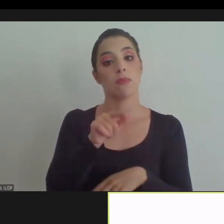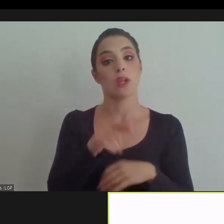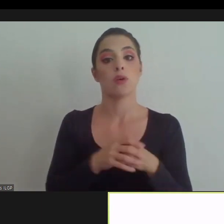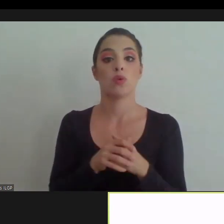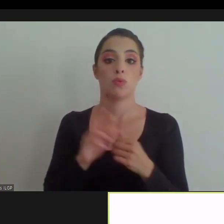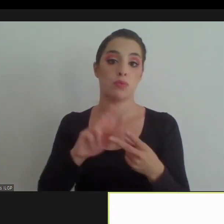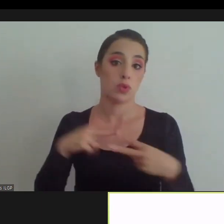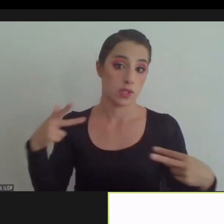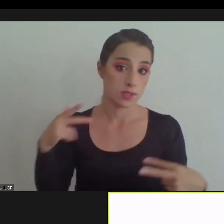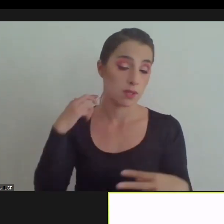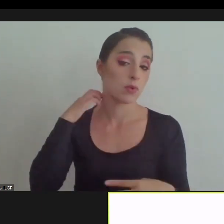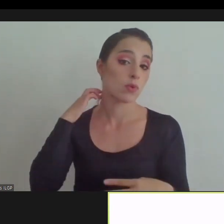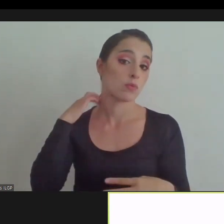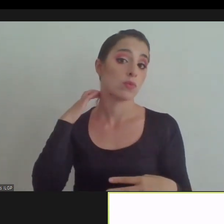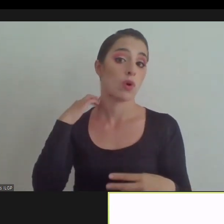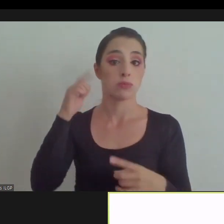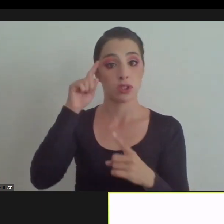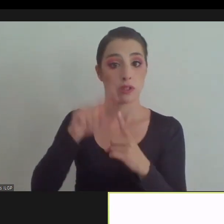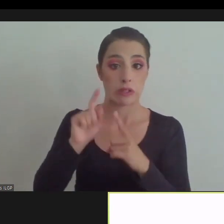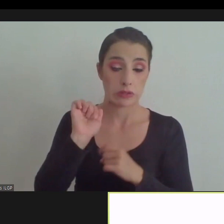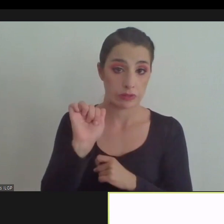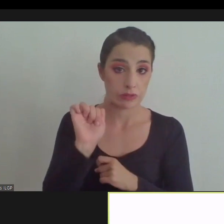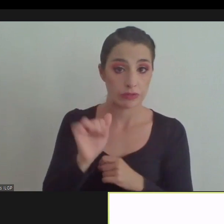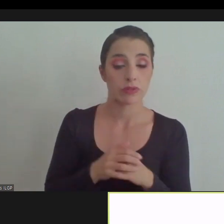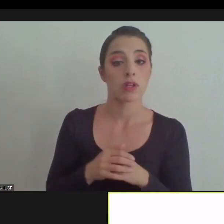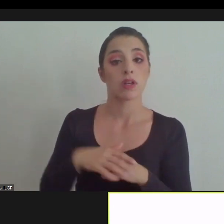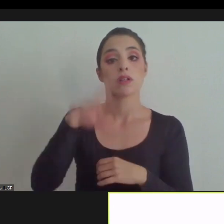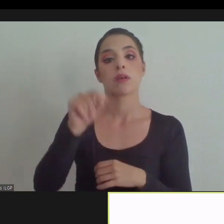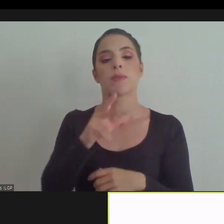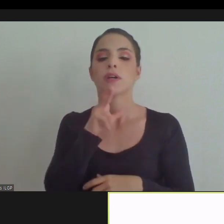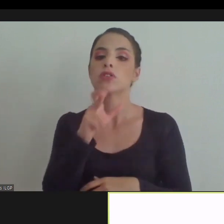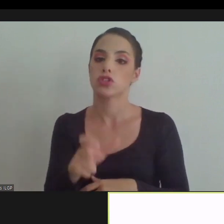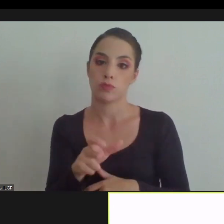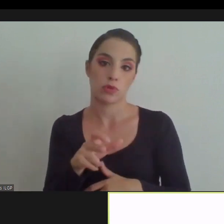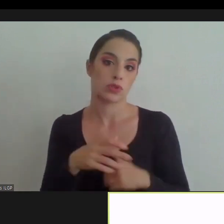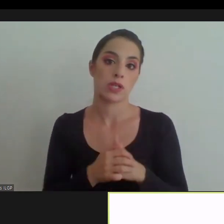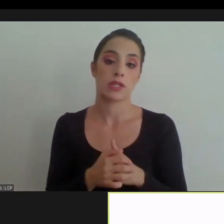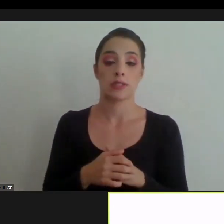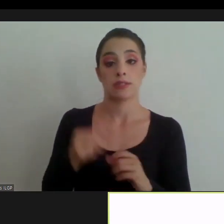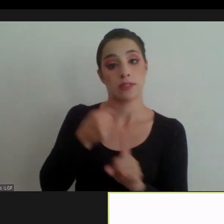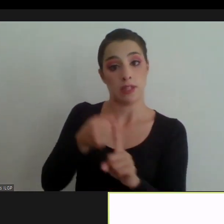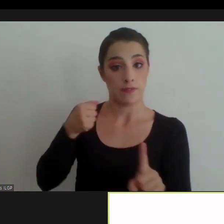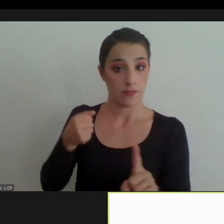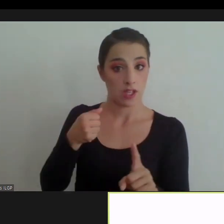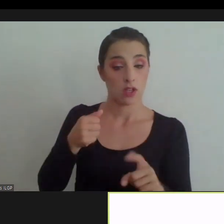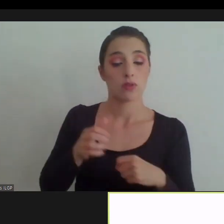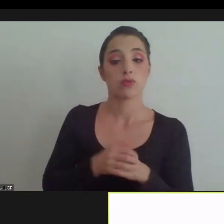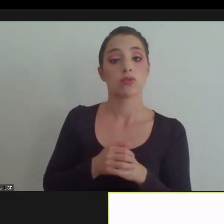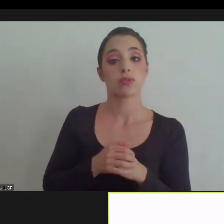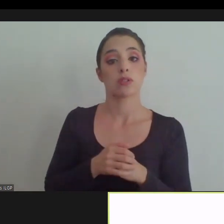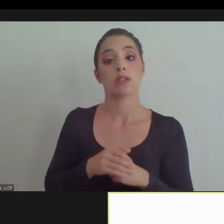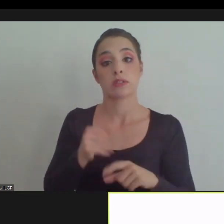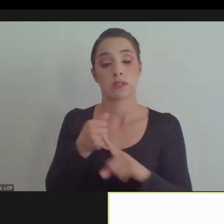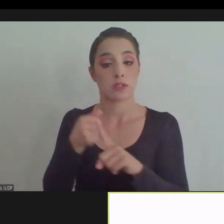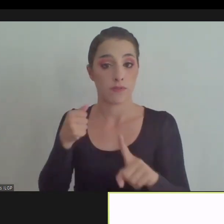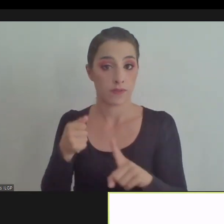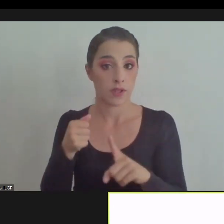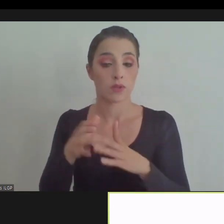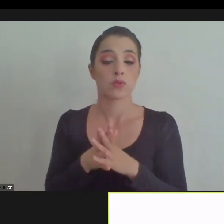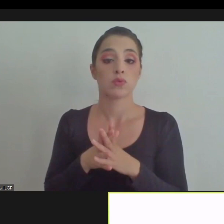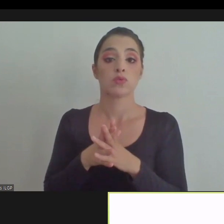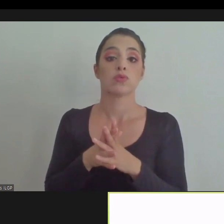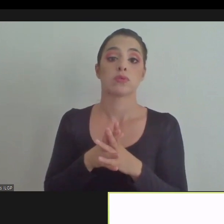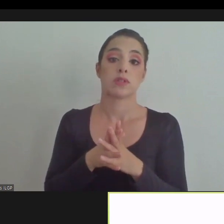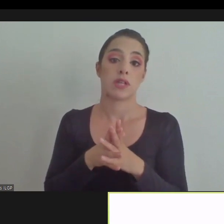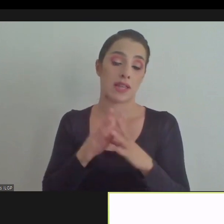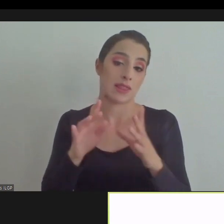Quisico pretendeu também responder aos desafios da redução da